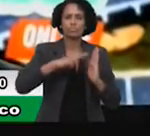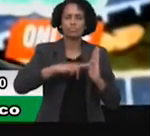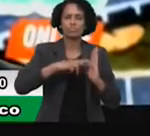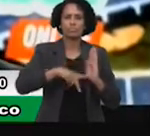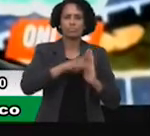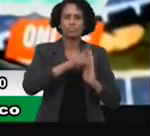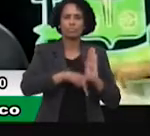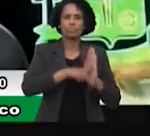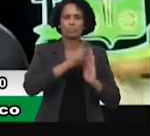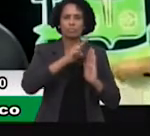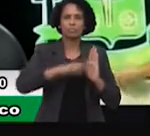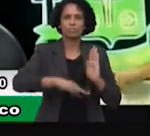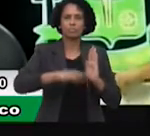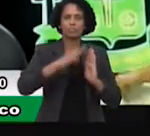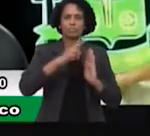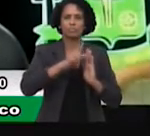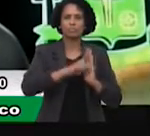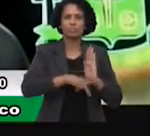desse projeto.